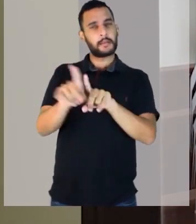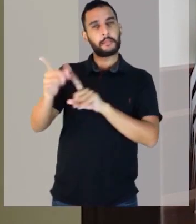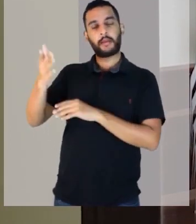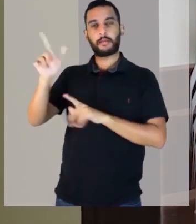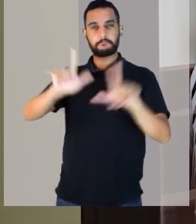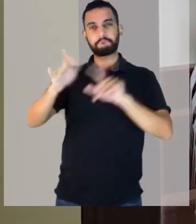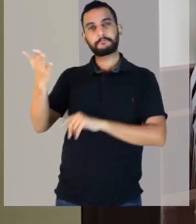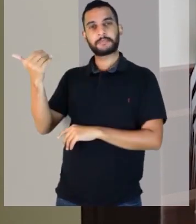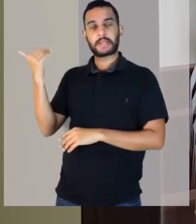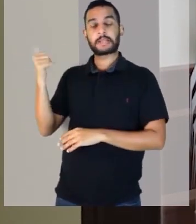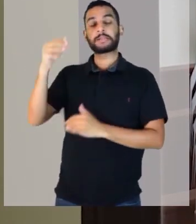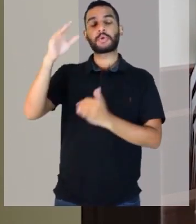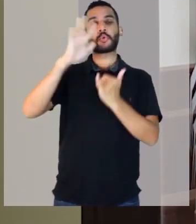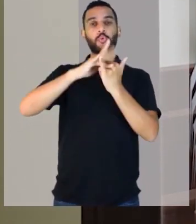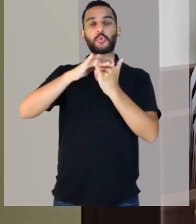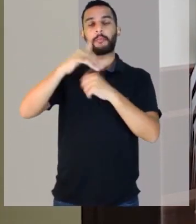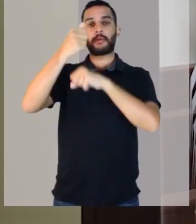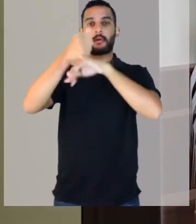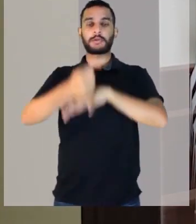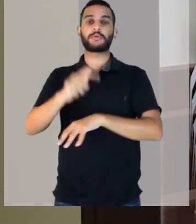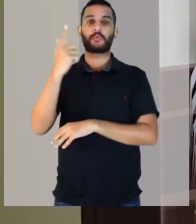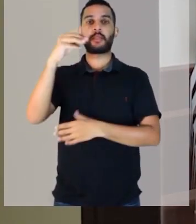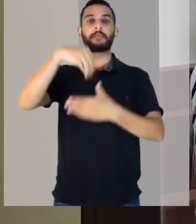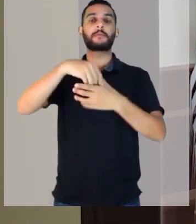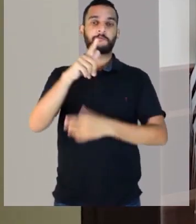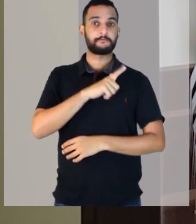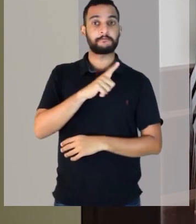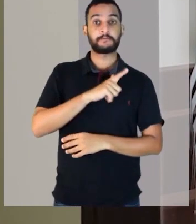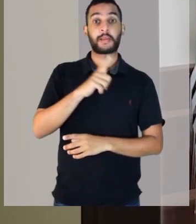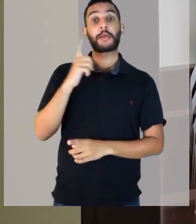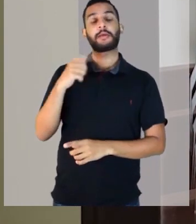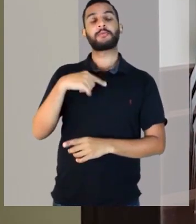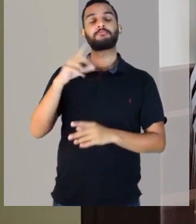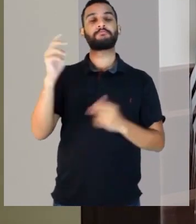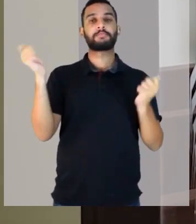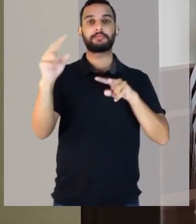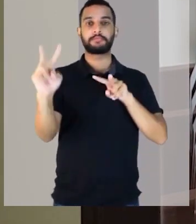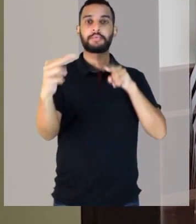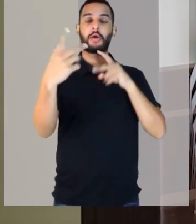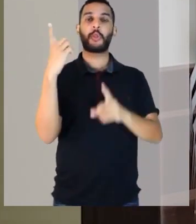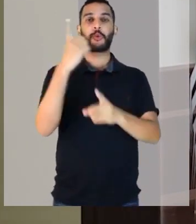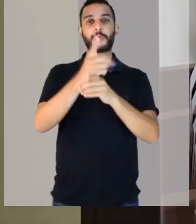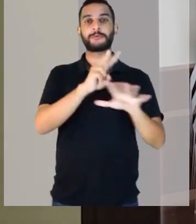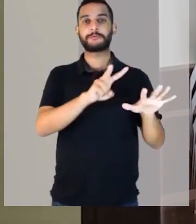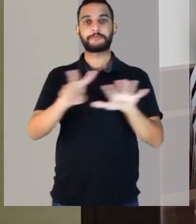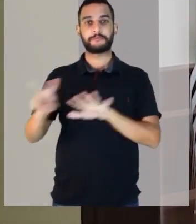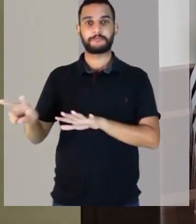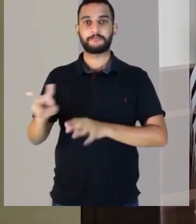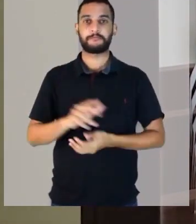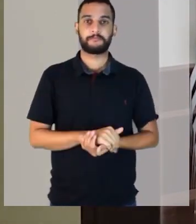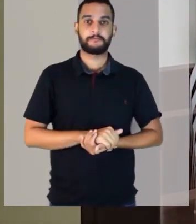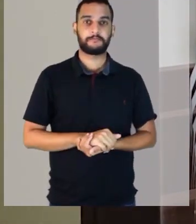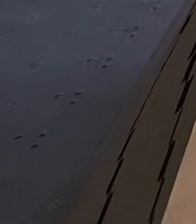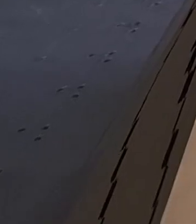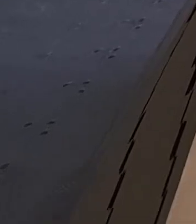e Instagram, e assistir todas as edições do programa no YouTube da Arquidiocese de Goiânia. Nos vemos na próxima semana no nosso